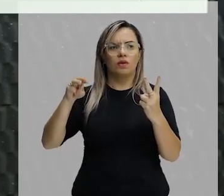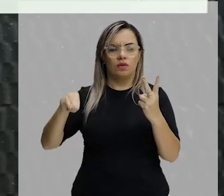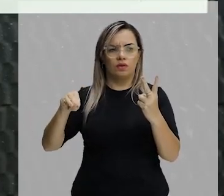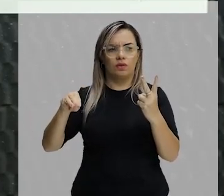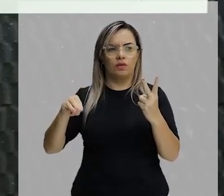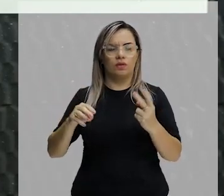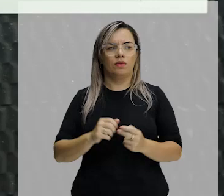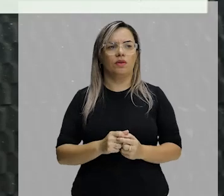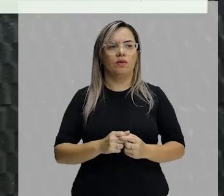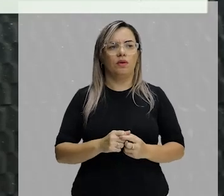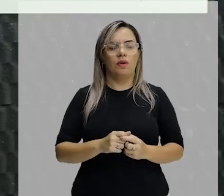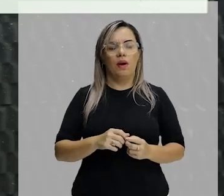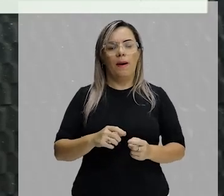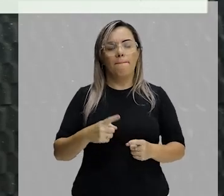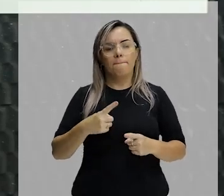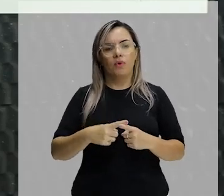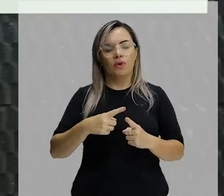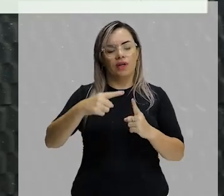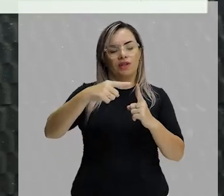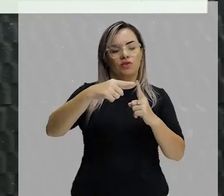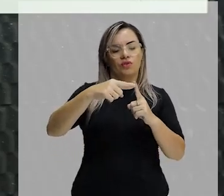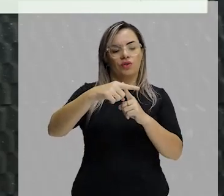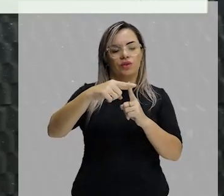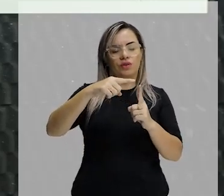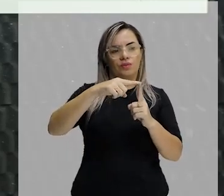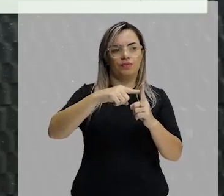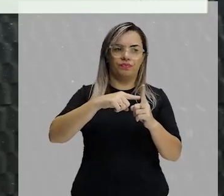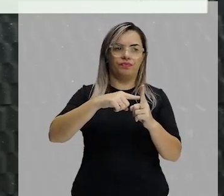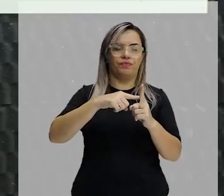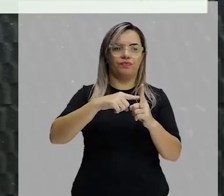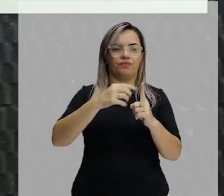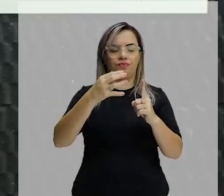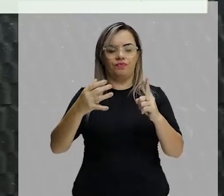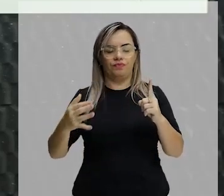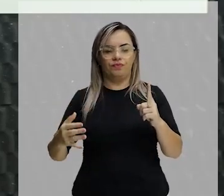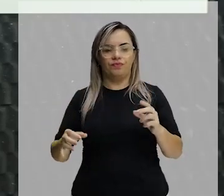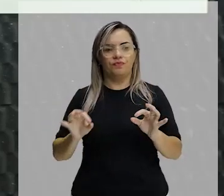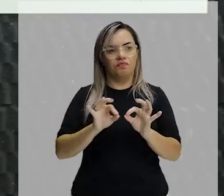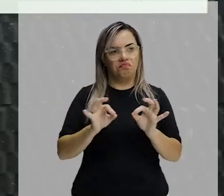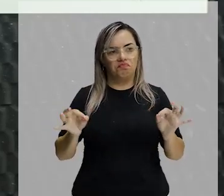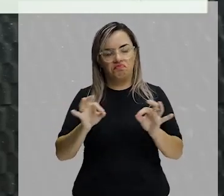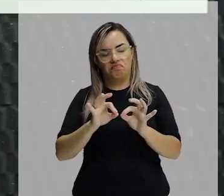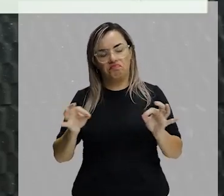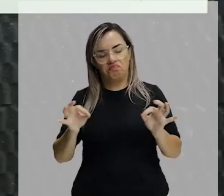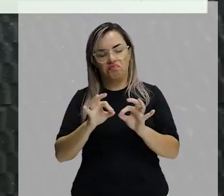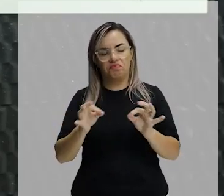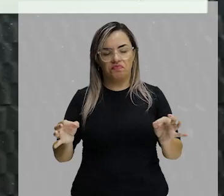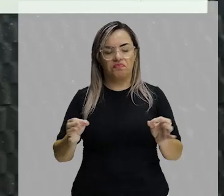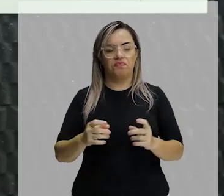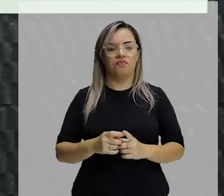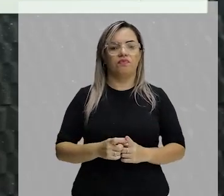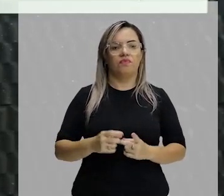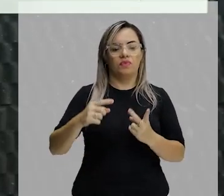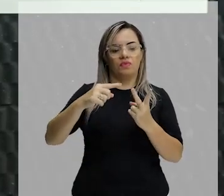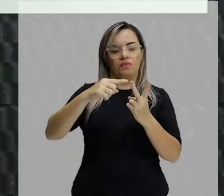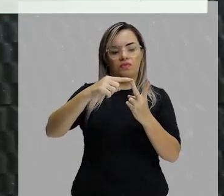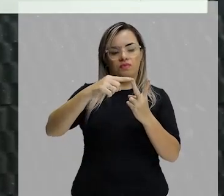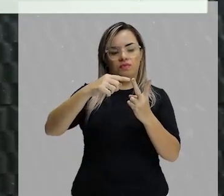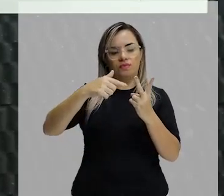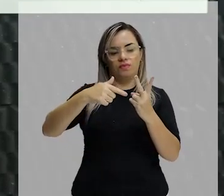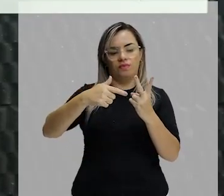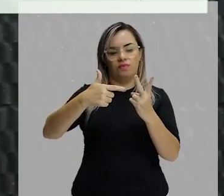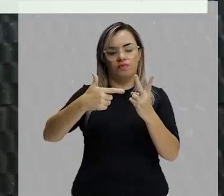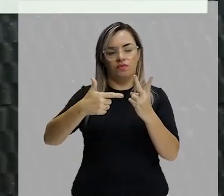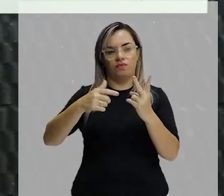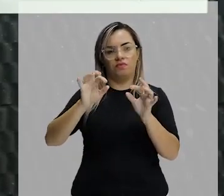você pode depois decompor esses 72 para simplificar essa raiz. Certo? Turma,